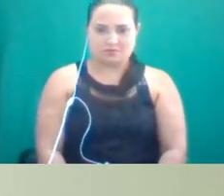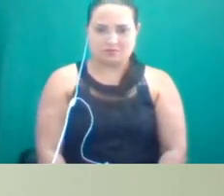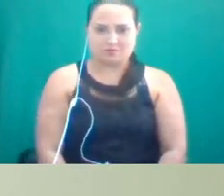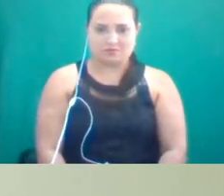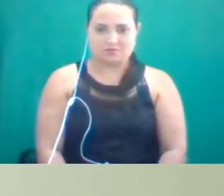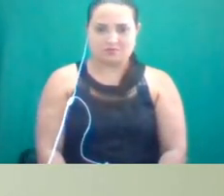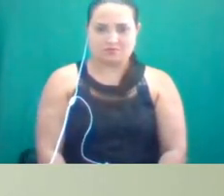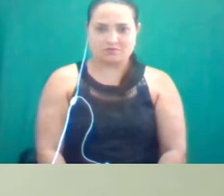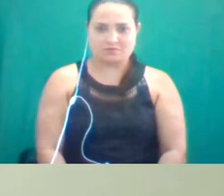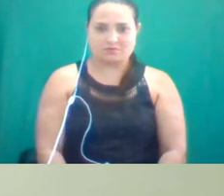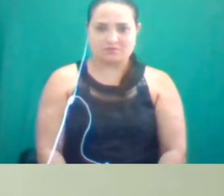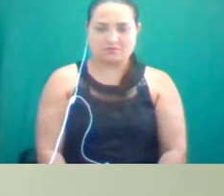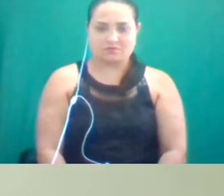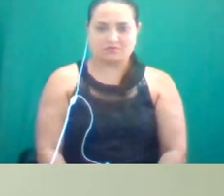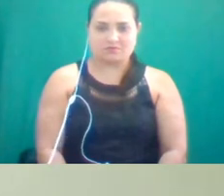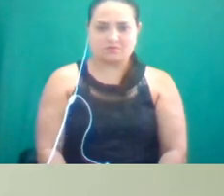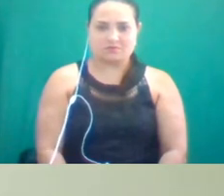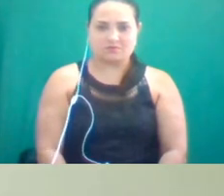contribuindo.